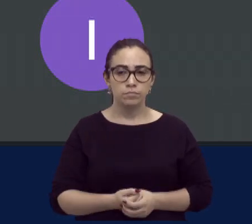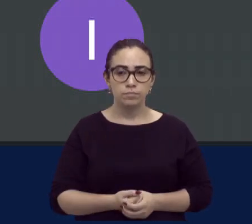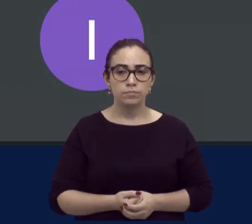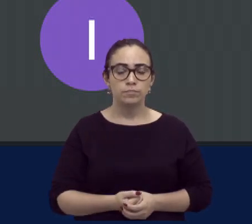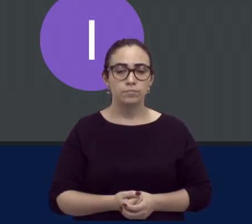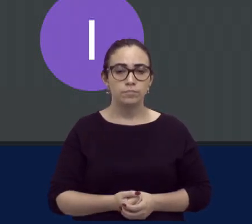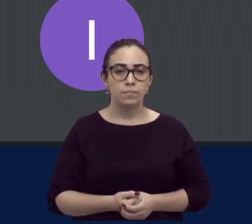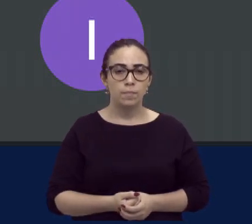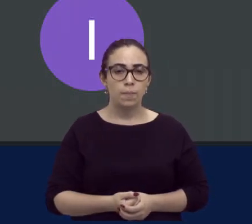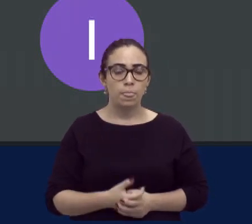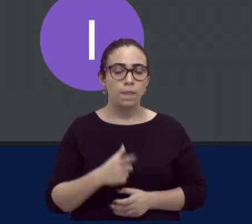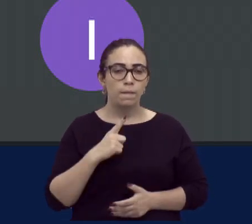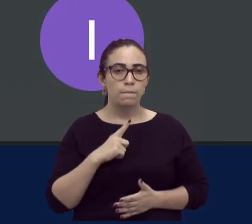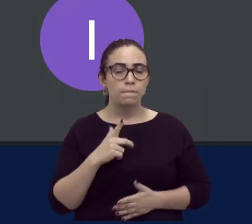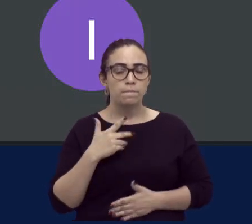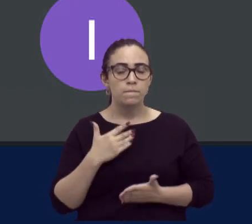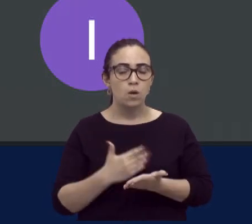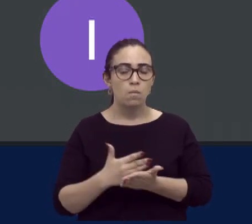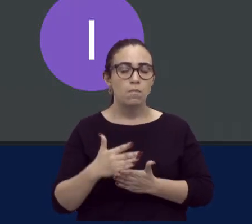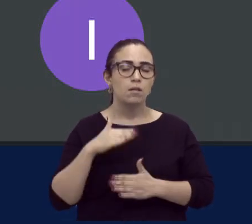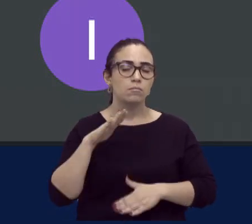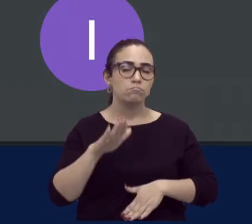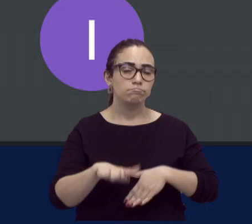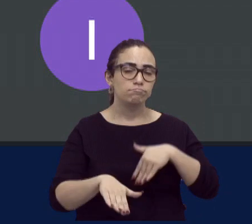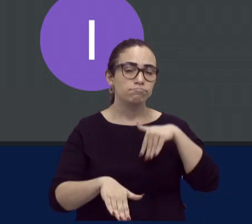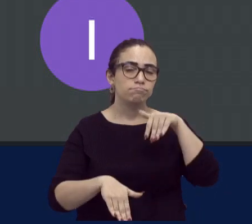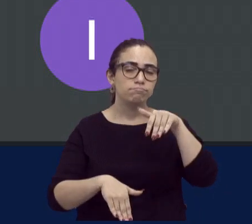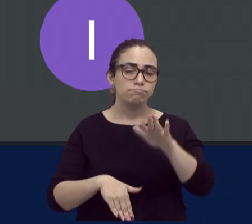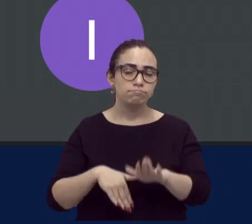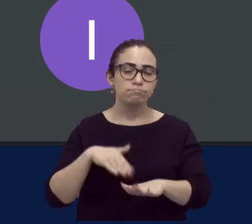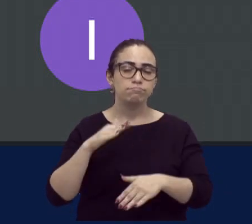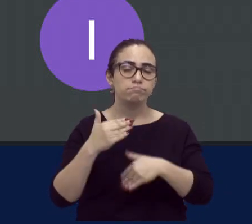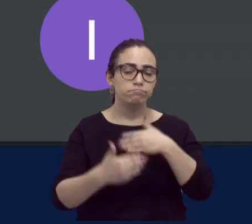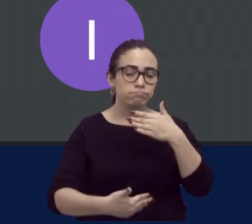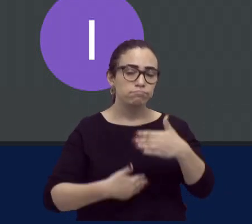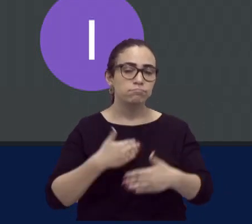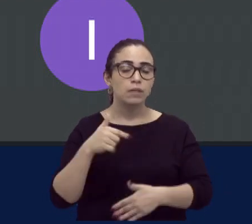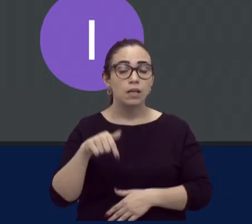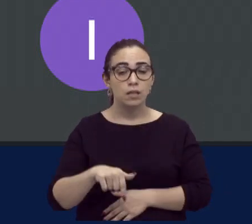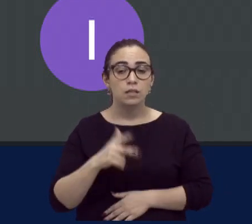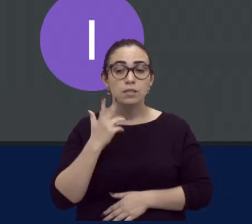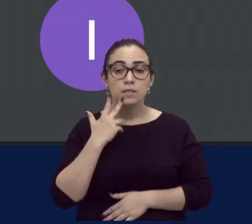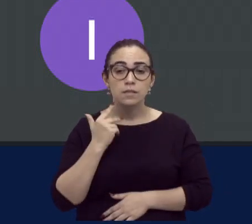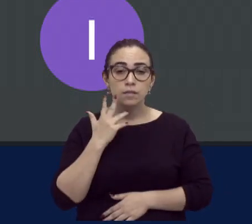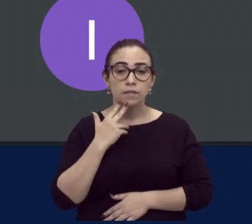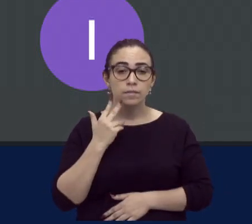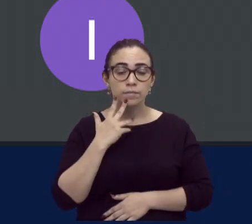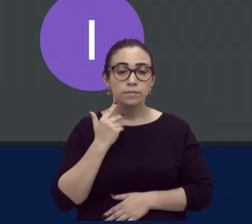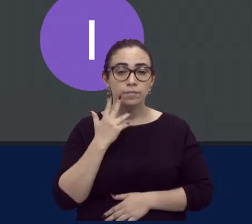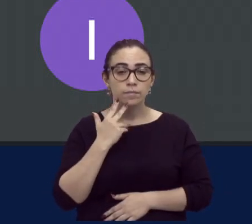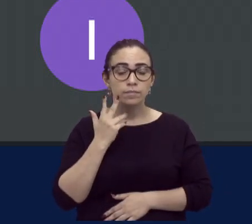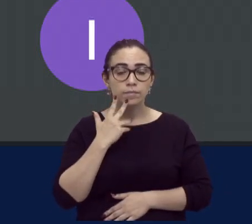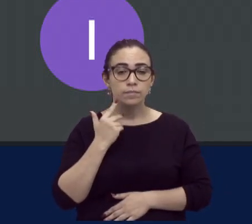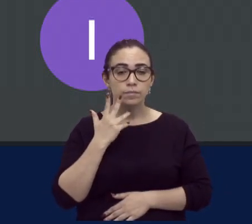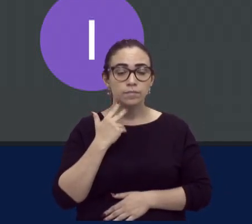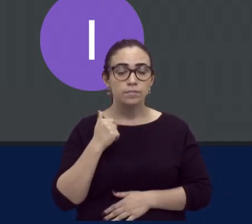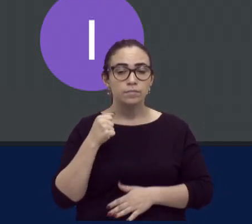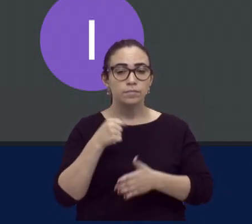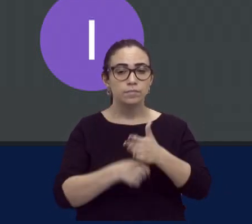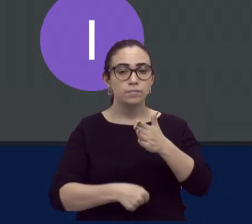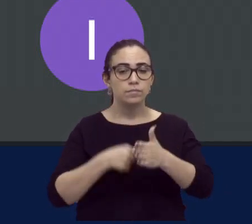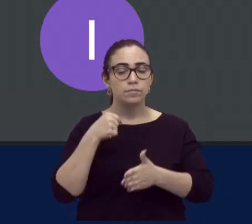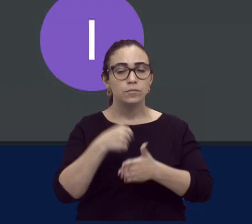que nós estamos engatinhando. E aqui no Ceará, nós já temos o Ceará Pacífico, ele conta com a